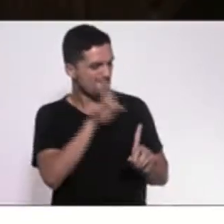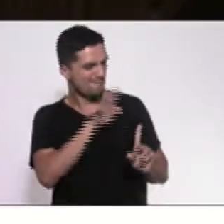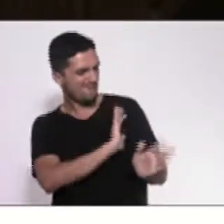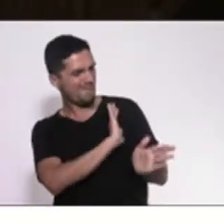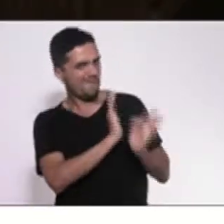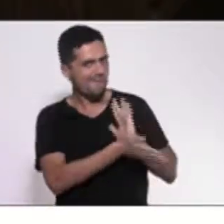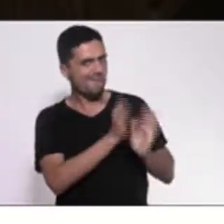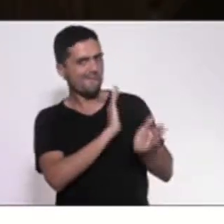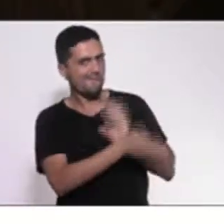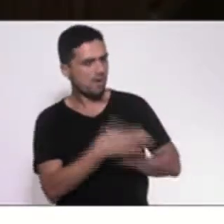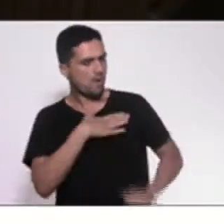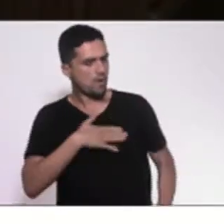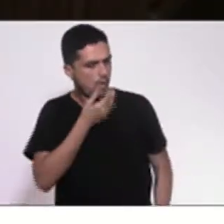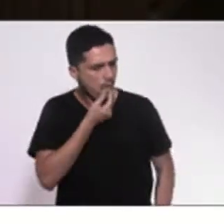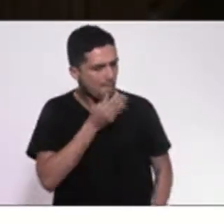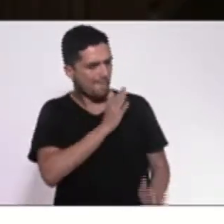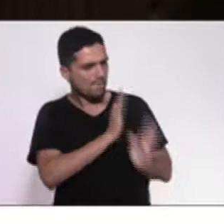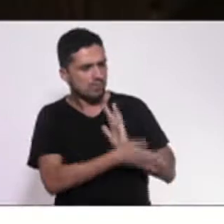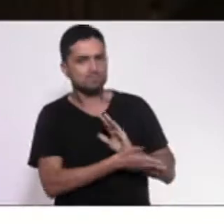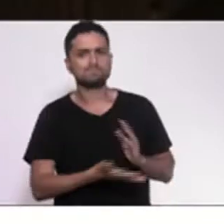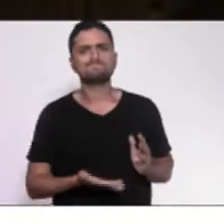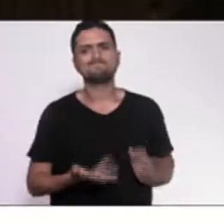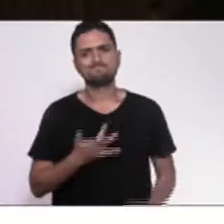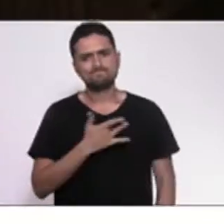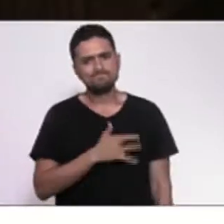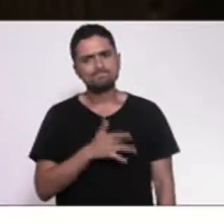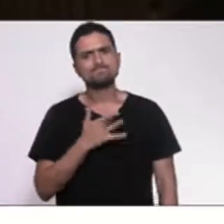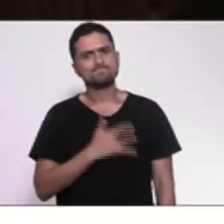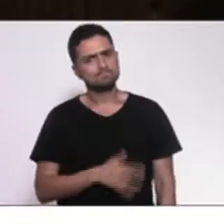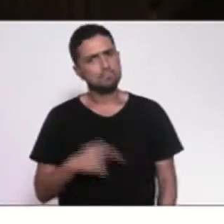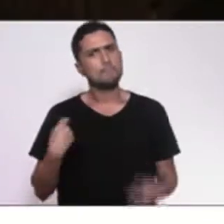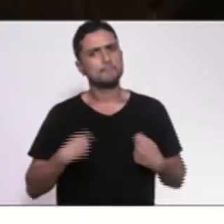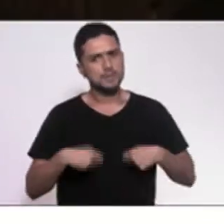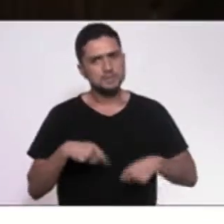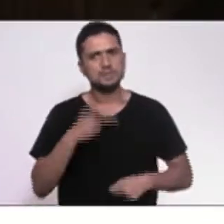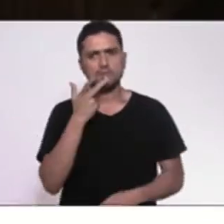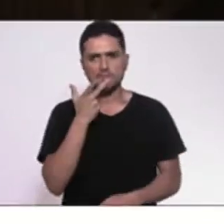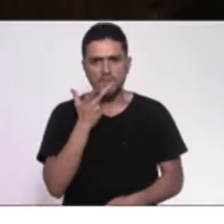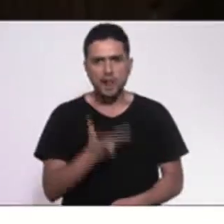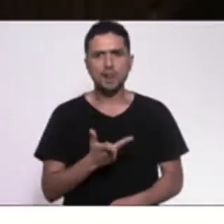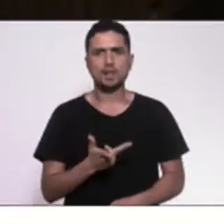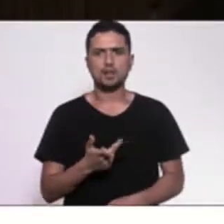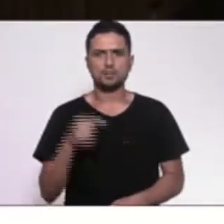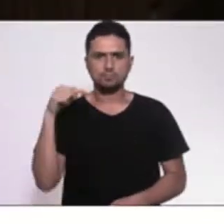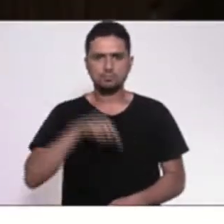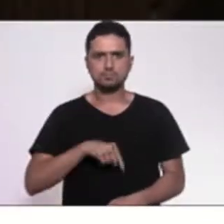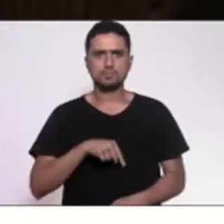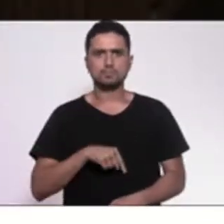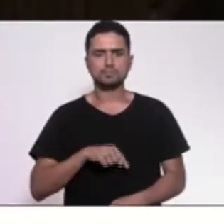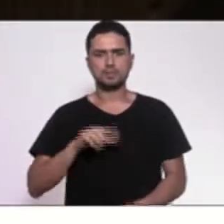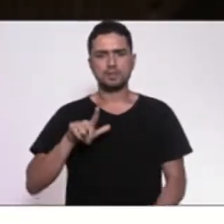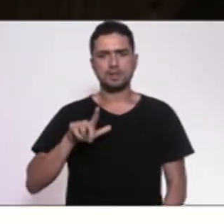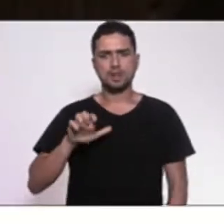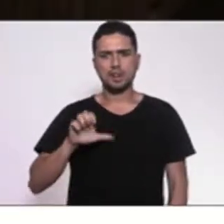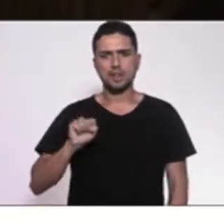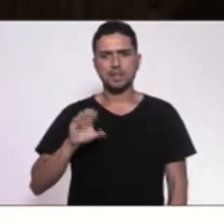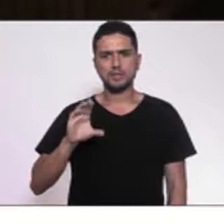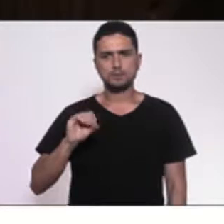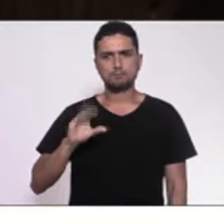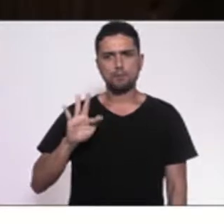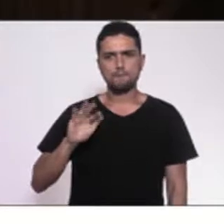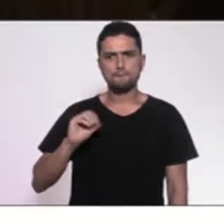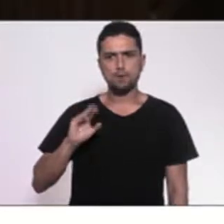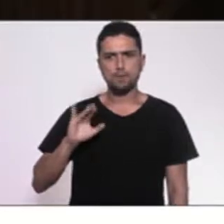homens. Então, isso é muito cruel, a gente precisa falar disso. O quanto a lesbofobia faz com que